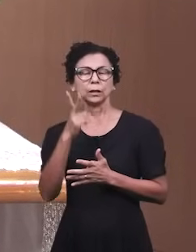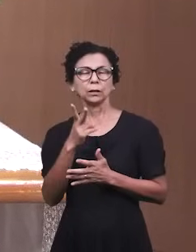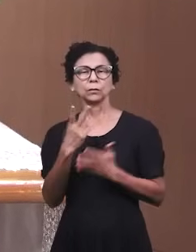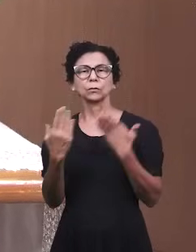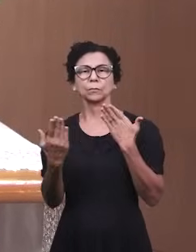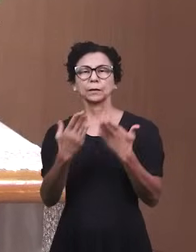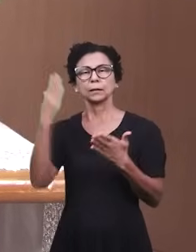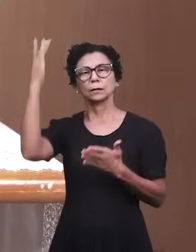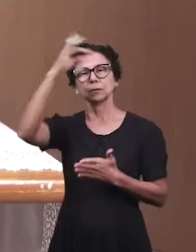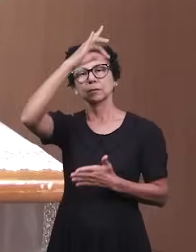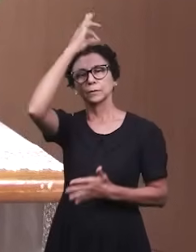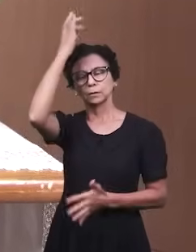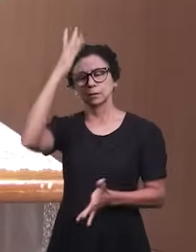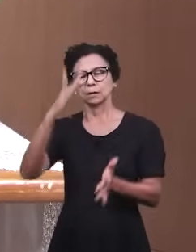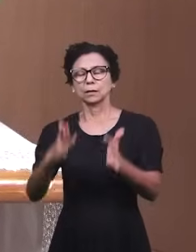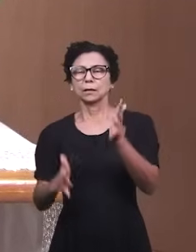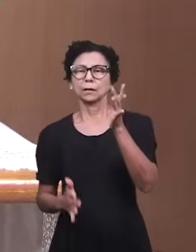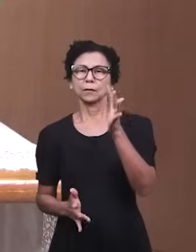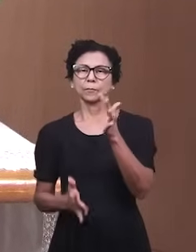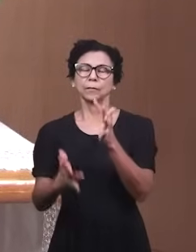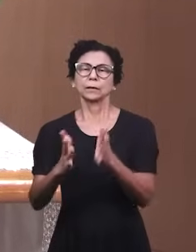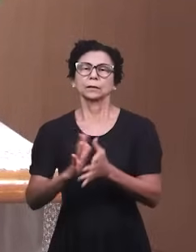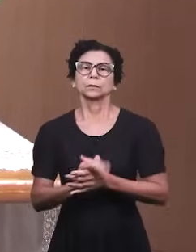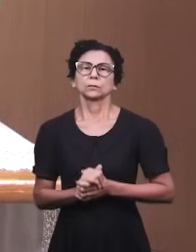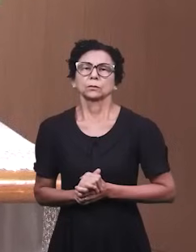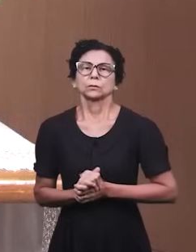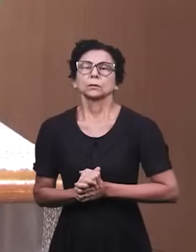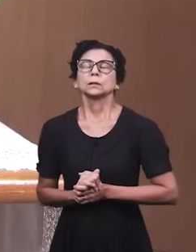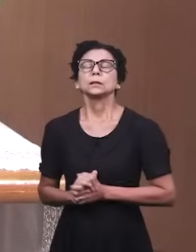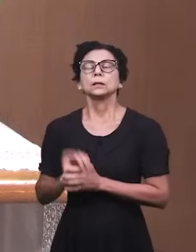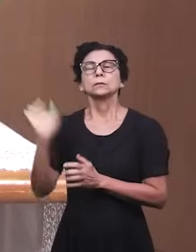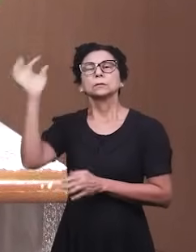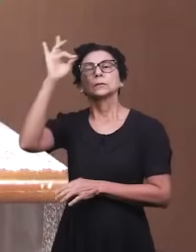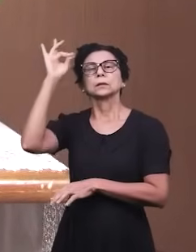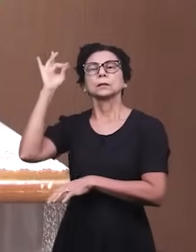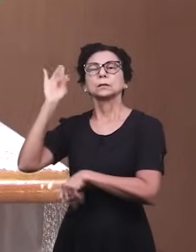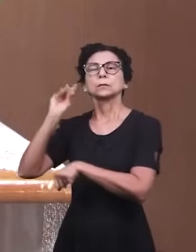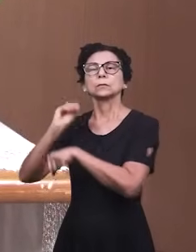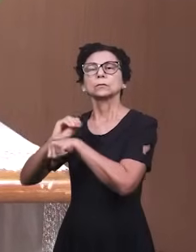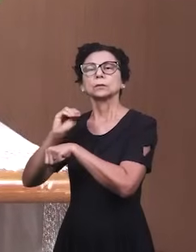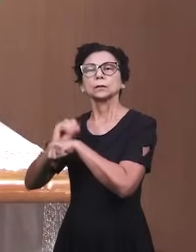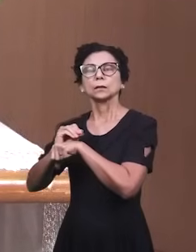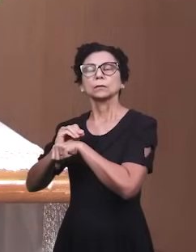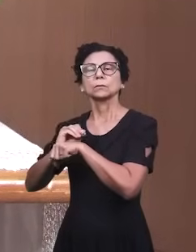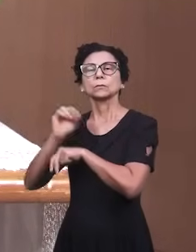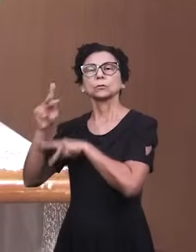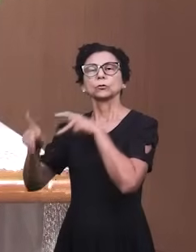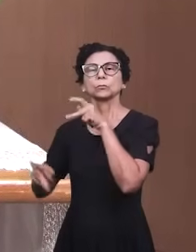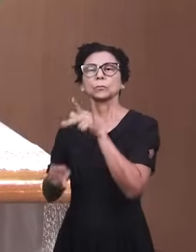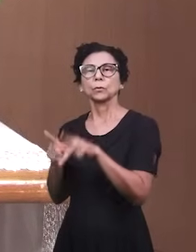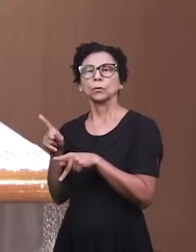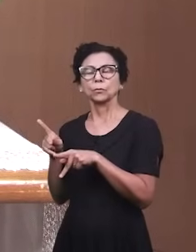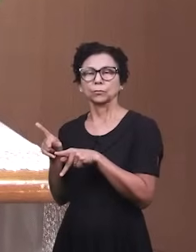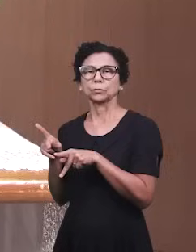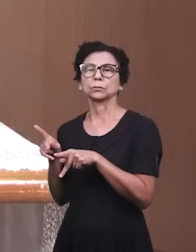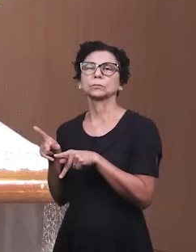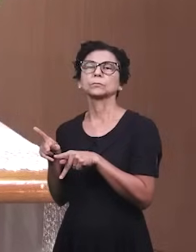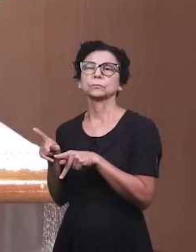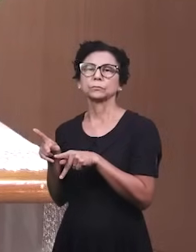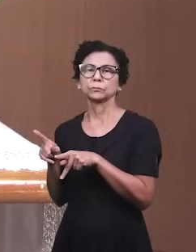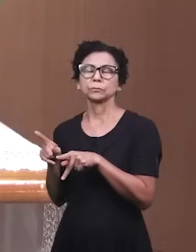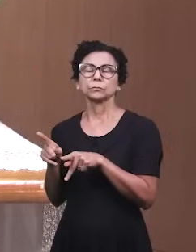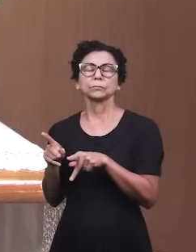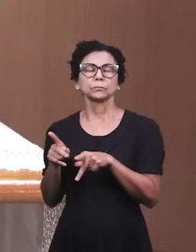tem cuidado deste povo que herdou a salvação, uma ação de sangue vertido